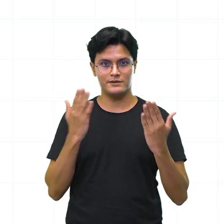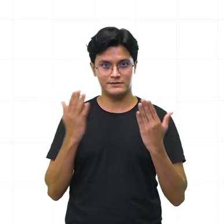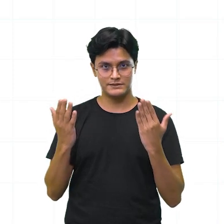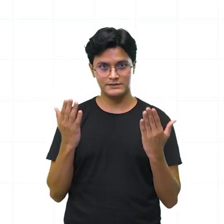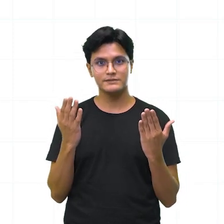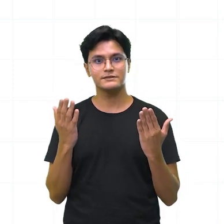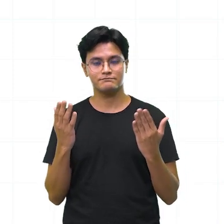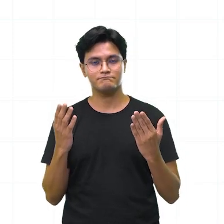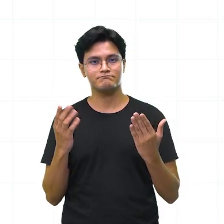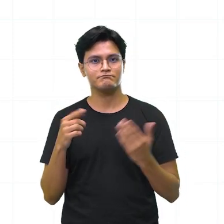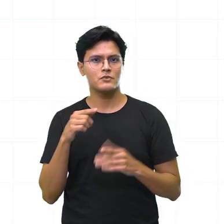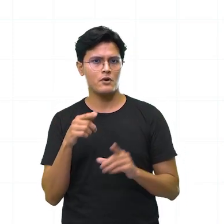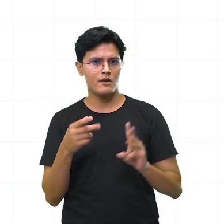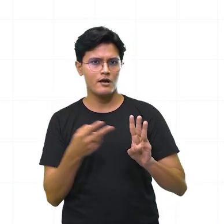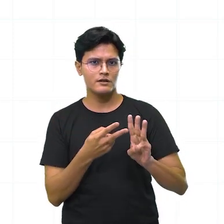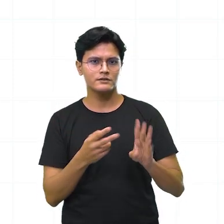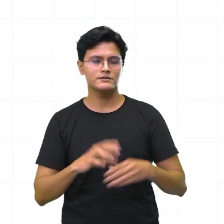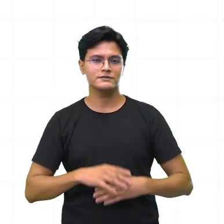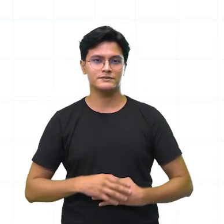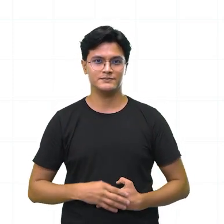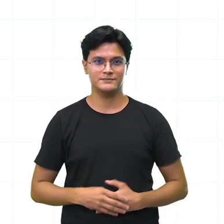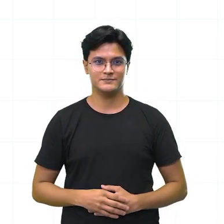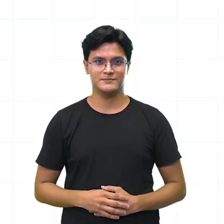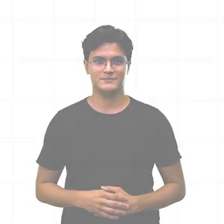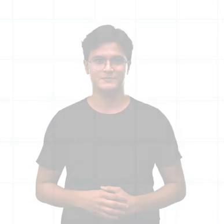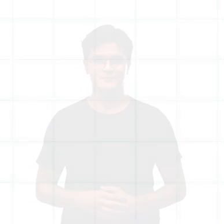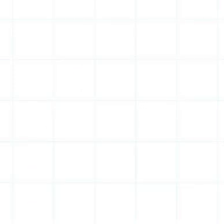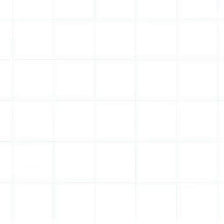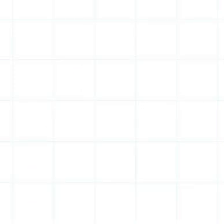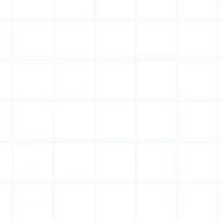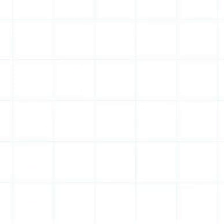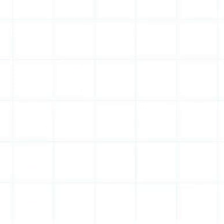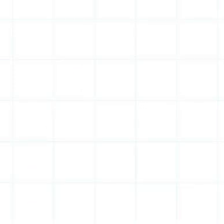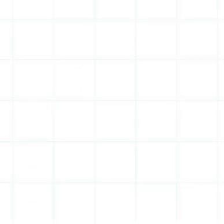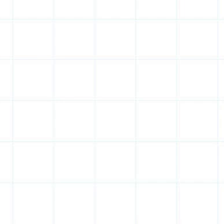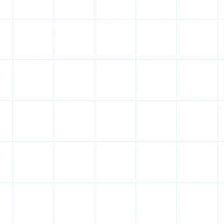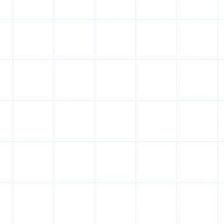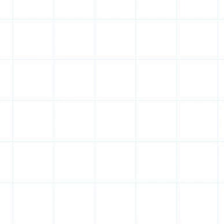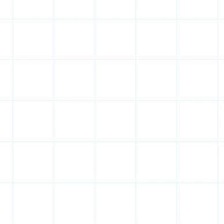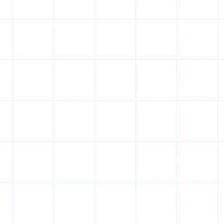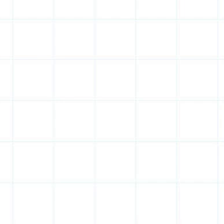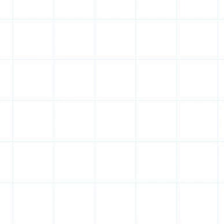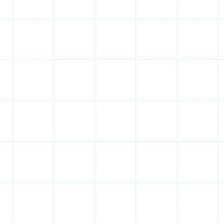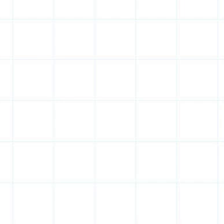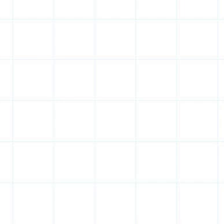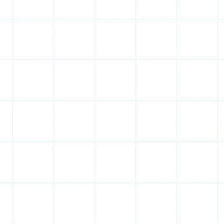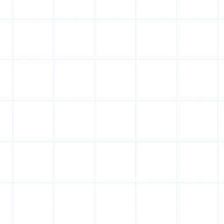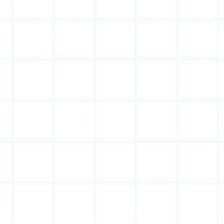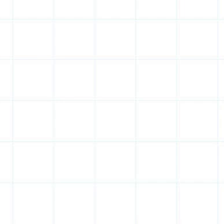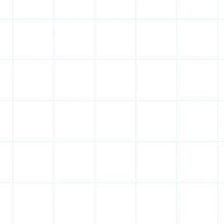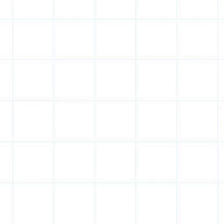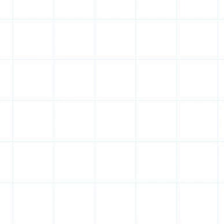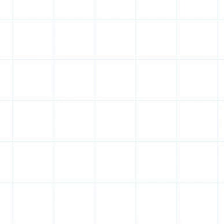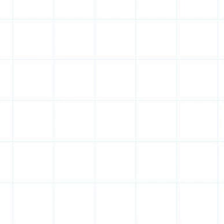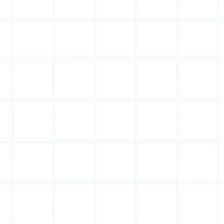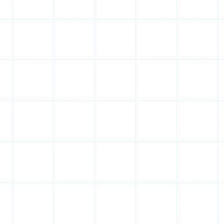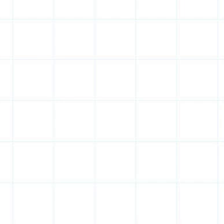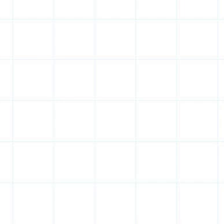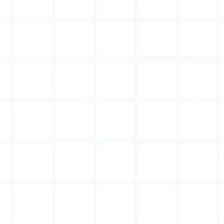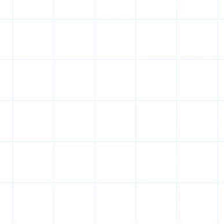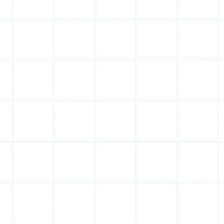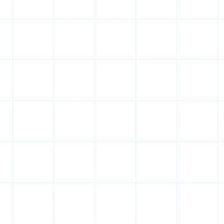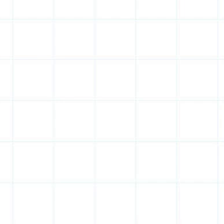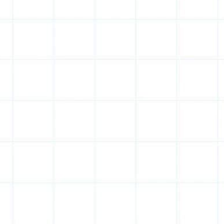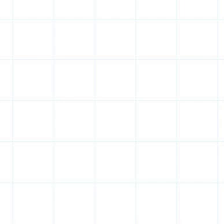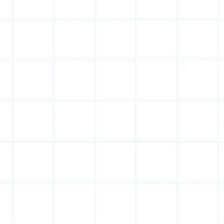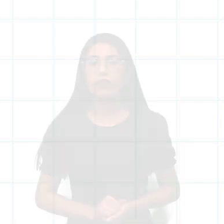que ela era uma virgem de lábios de mel. Então, olha só como os lábios dela eram doces, bonitos, né? Aí ele fala sobre o cabelo dela. Como é